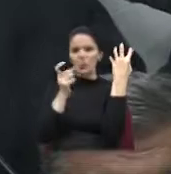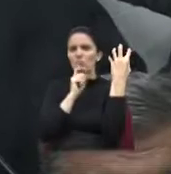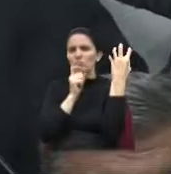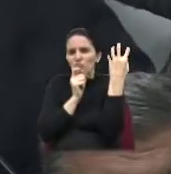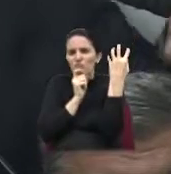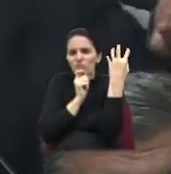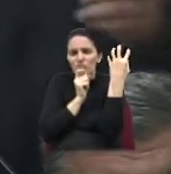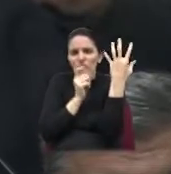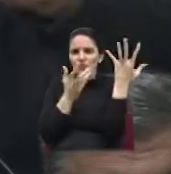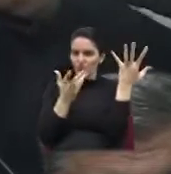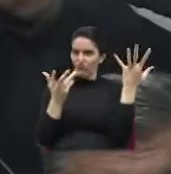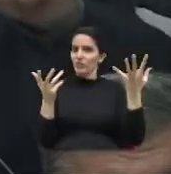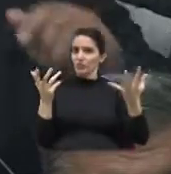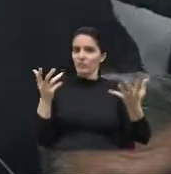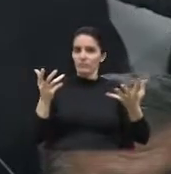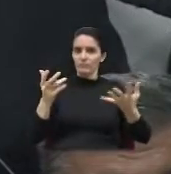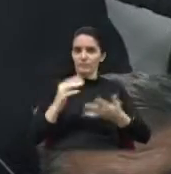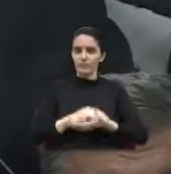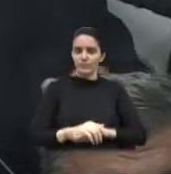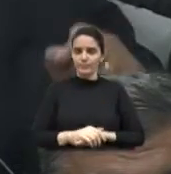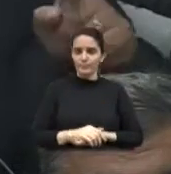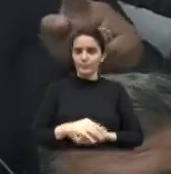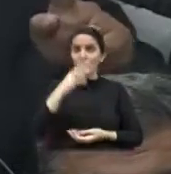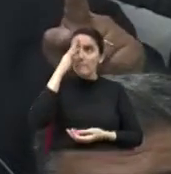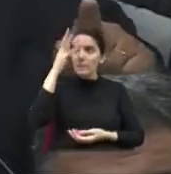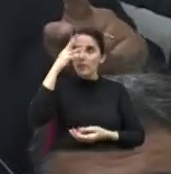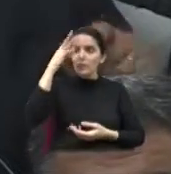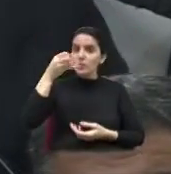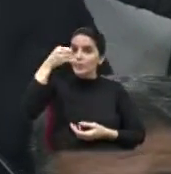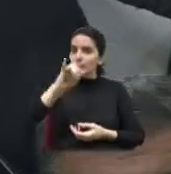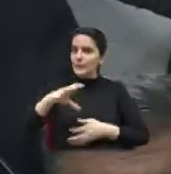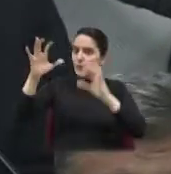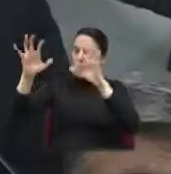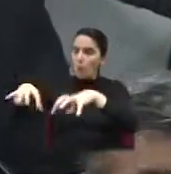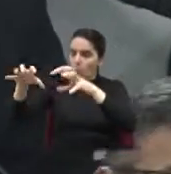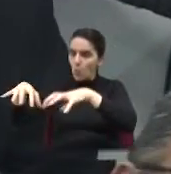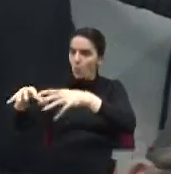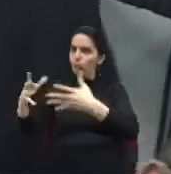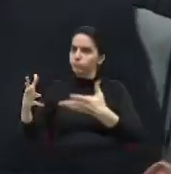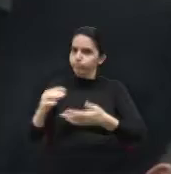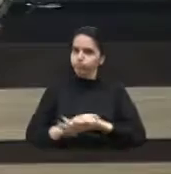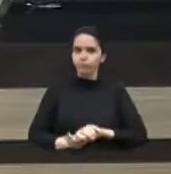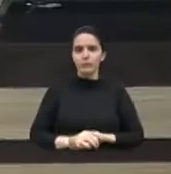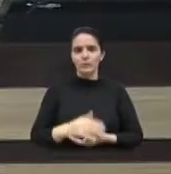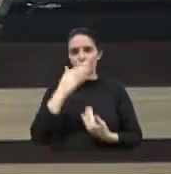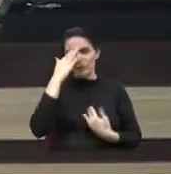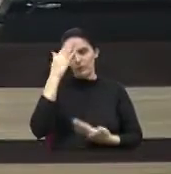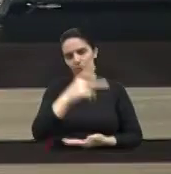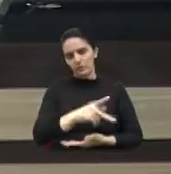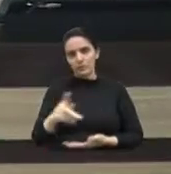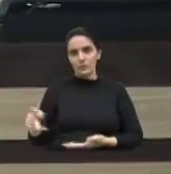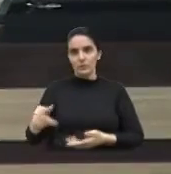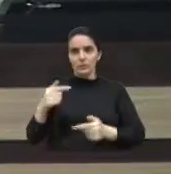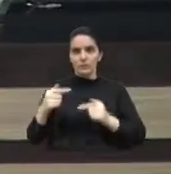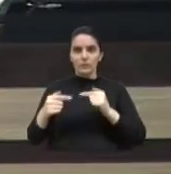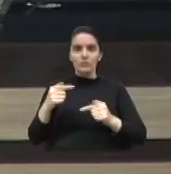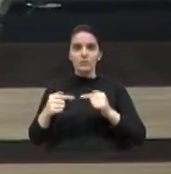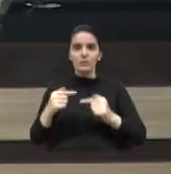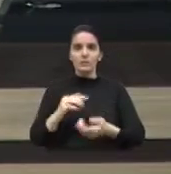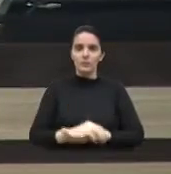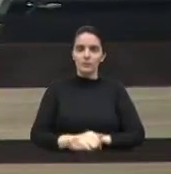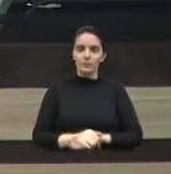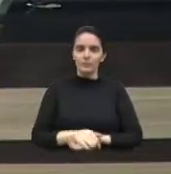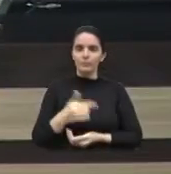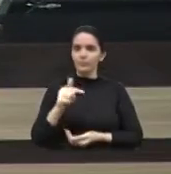no inverno. E o duro se nós estivéssemos na época de chuva, senhor presidente. Eu queria ver o que ia acontecer com a população. Obrigado, senhor presidente. Continue a discussão.